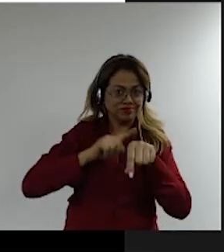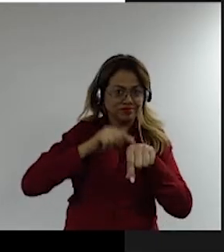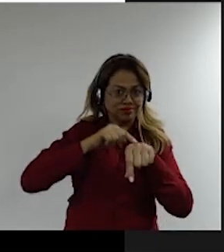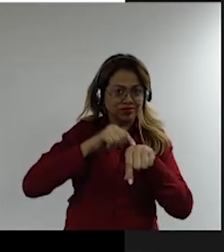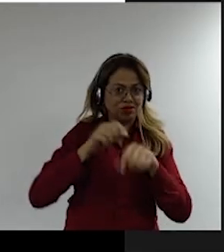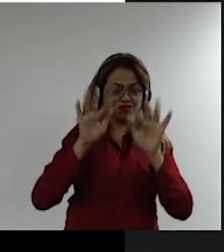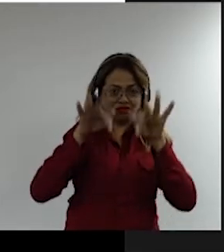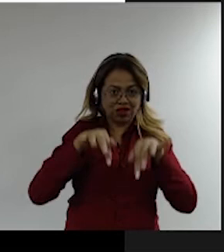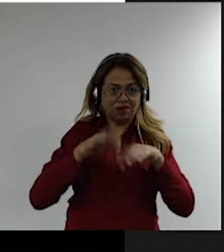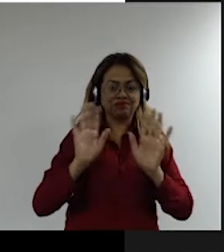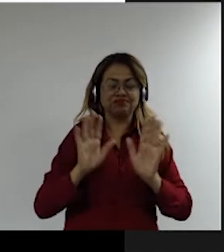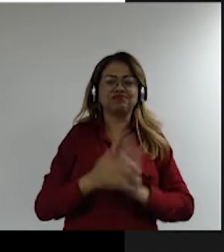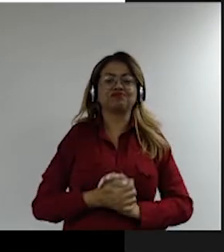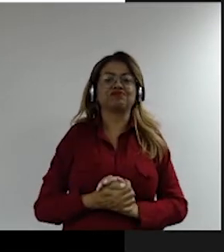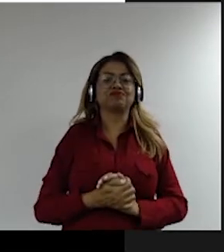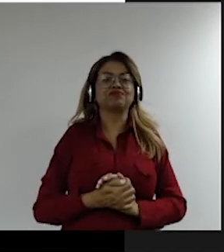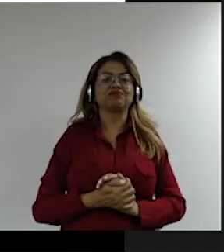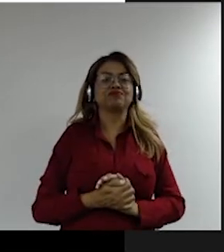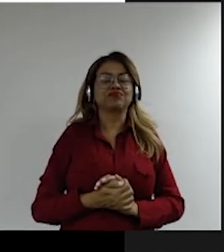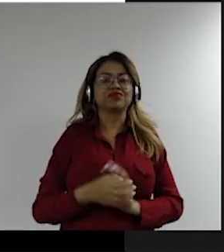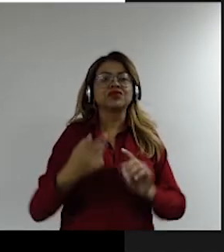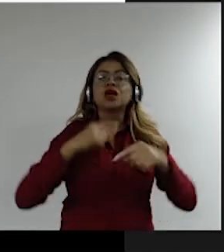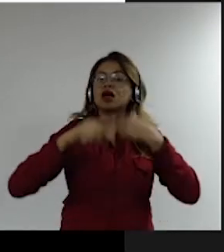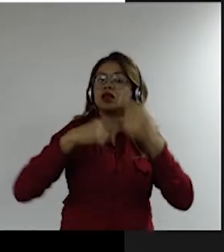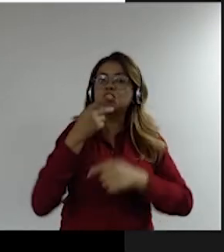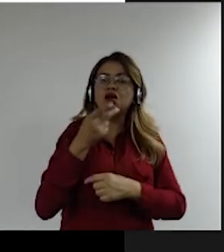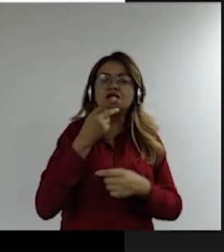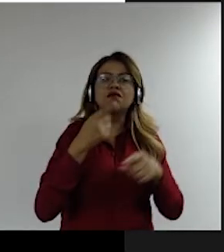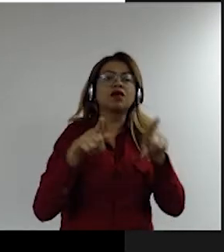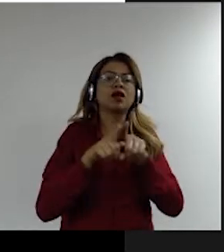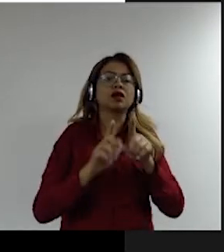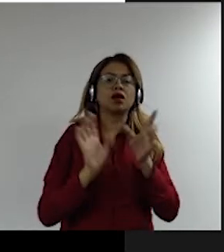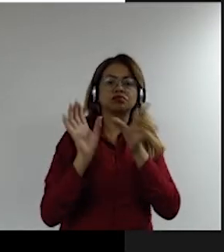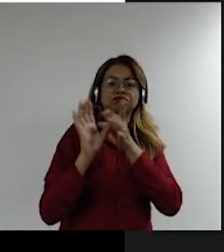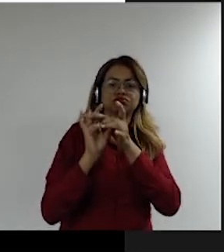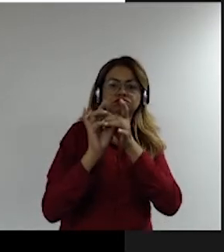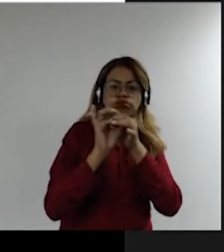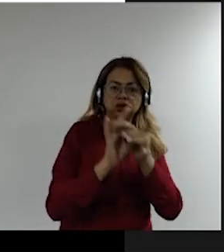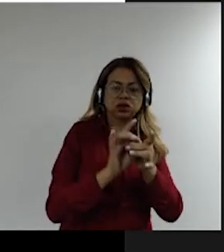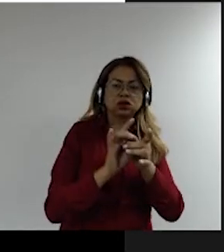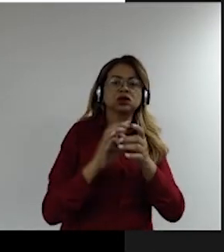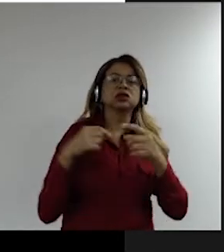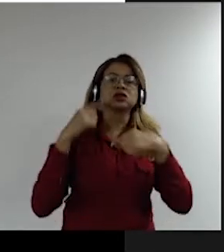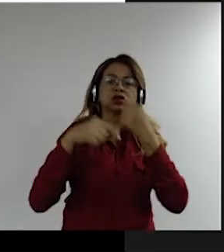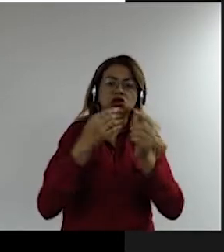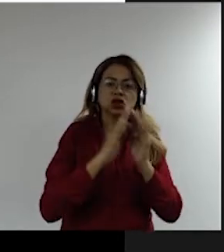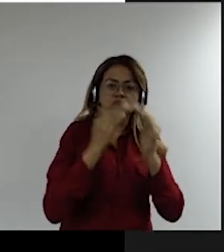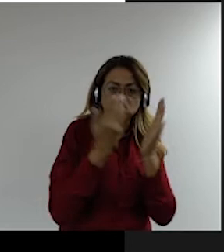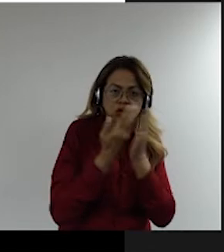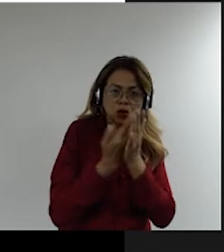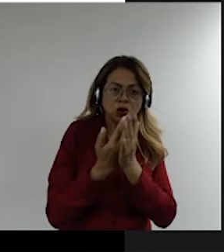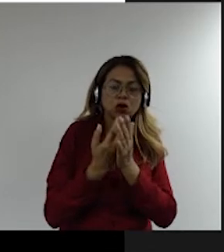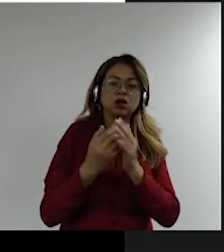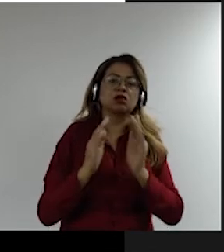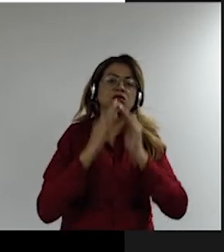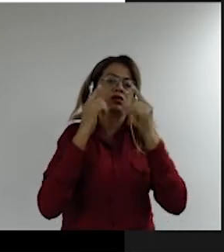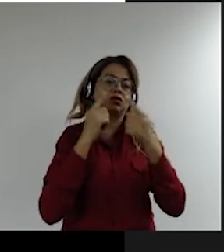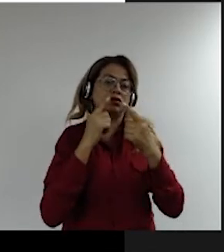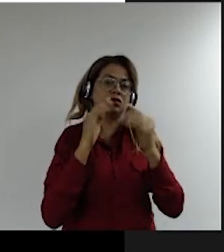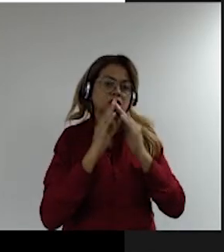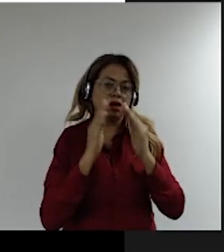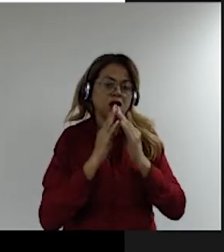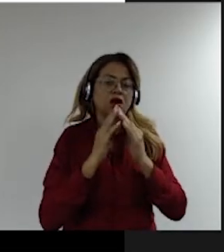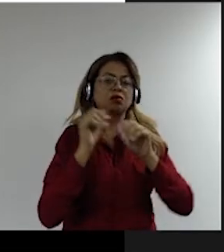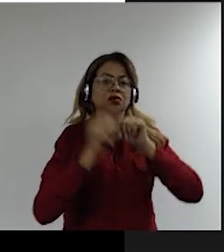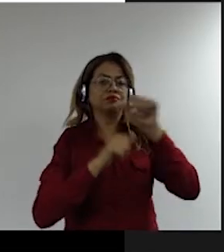Slide, não se preocupe. Sim. E dizer que a conectividade de escolas e até de residências